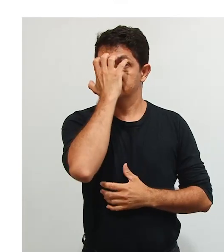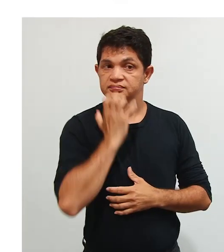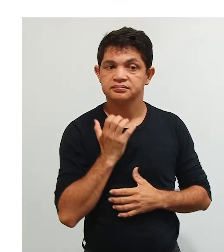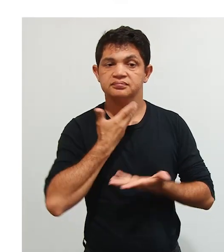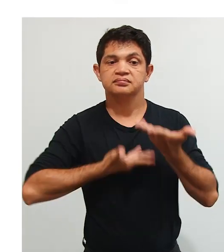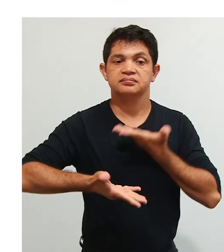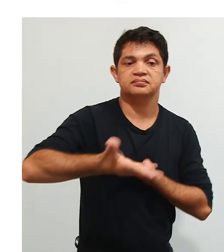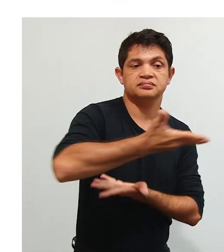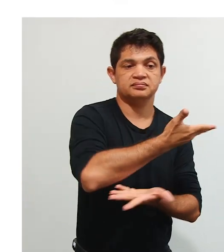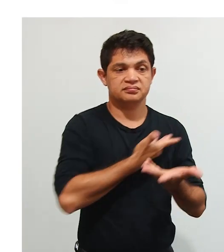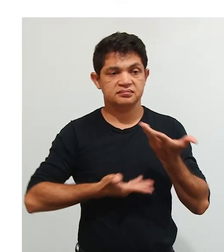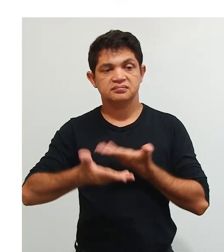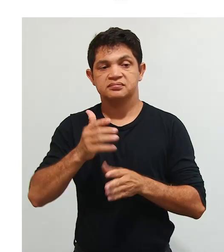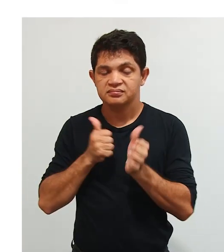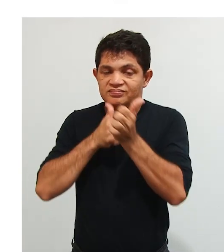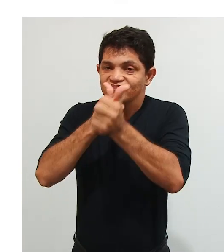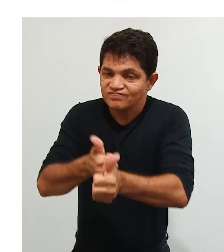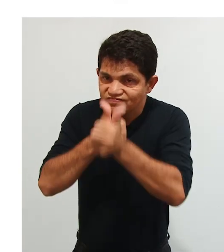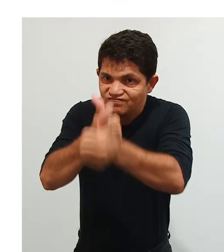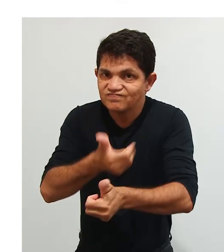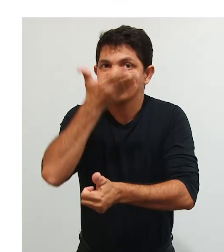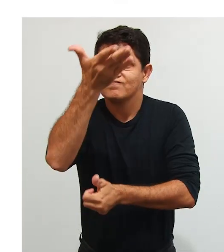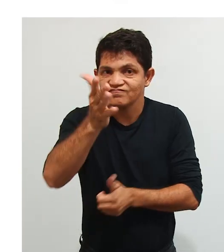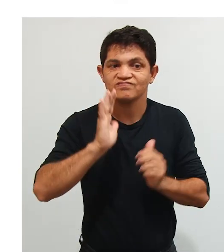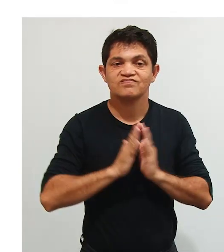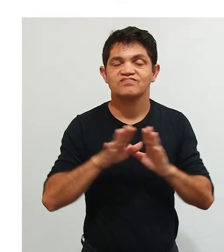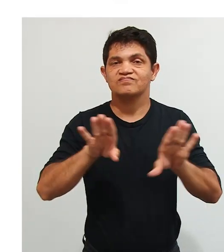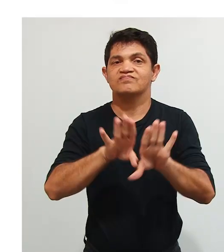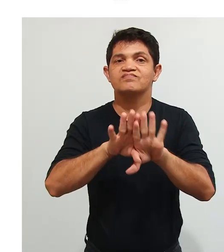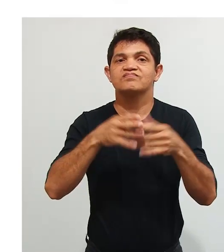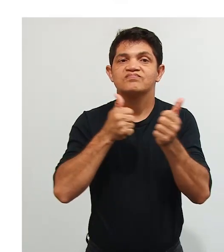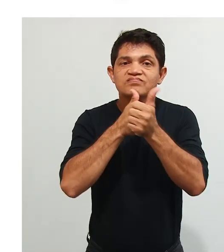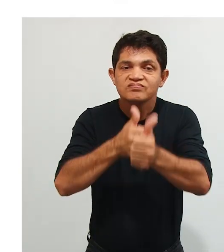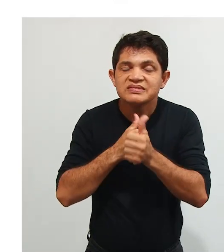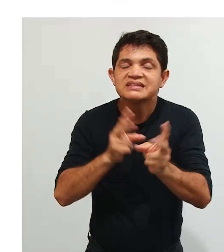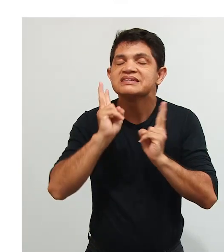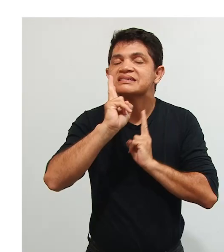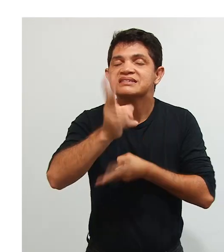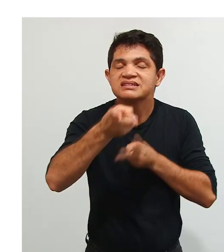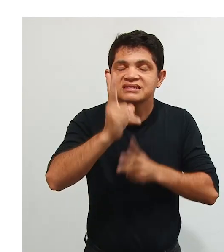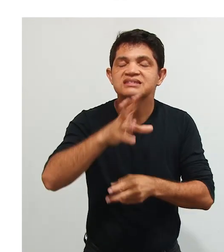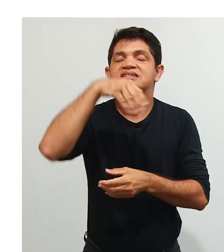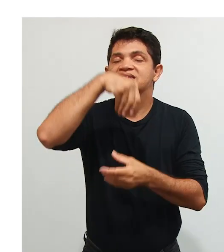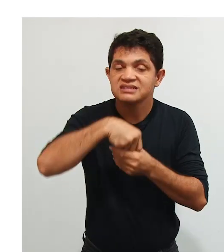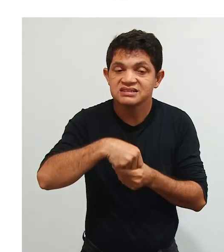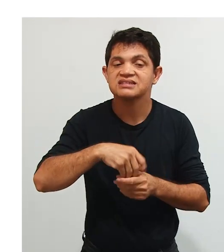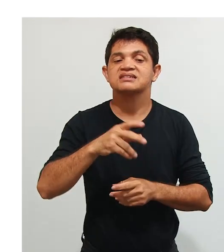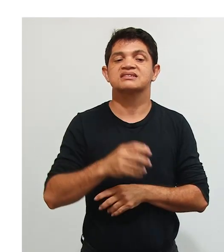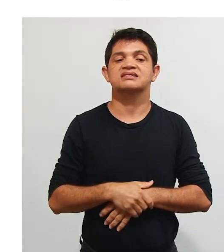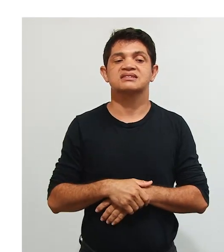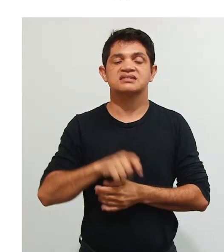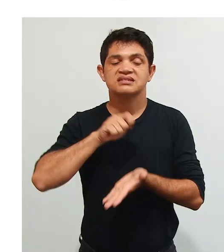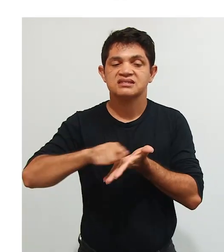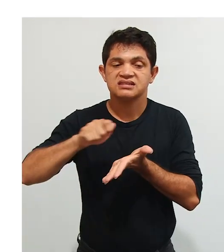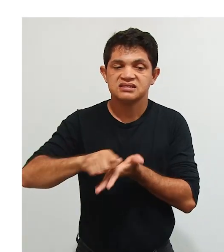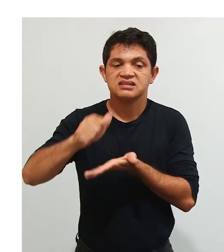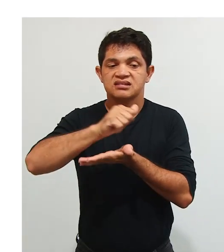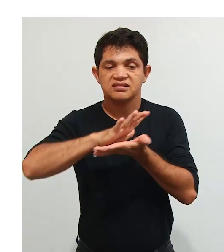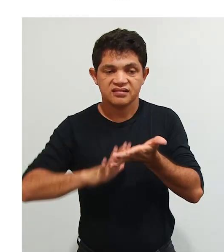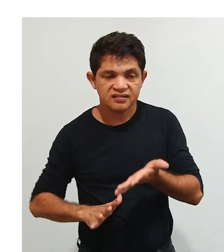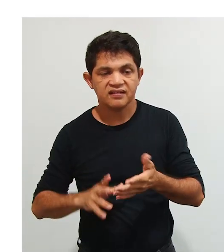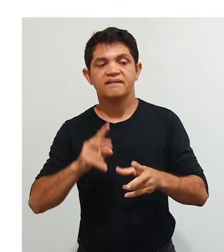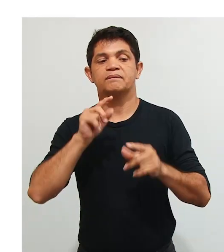positivo, falar sobre o que a pessoa desempenha bem, descreva fatos sem julgamentos